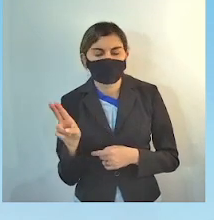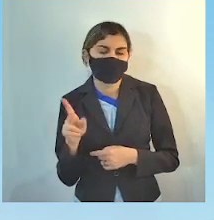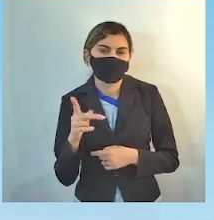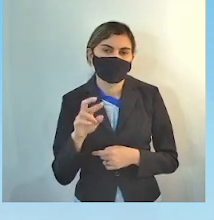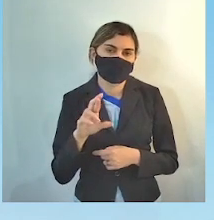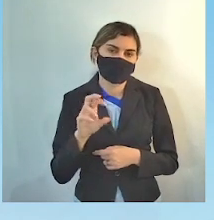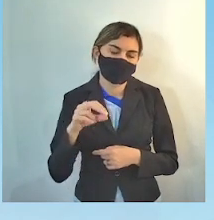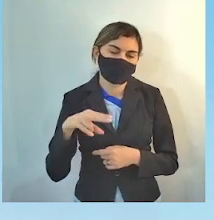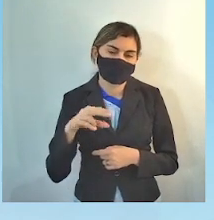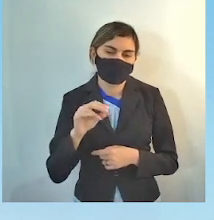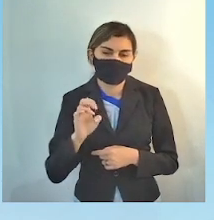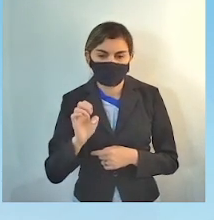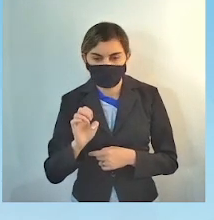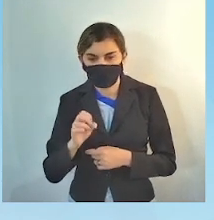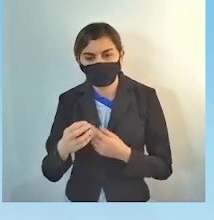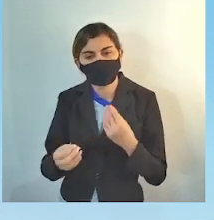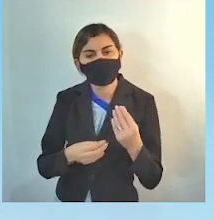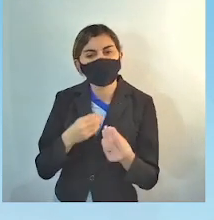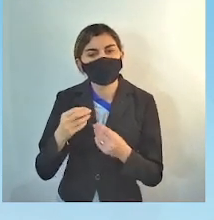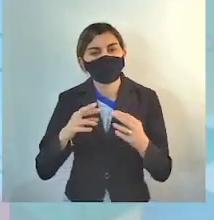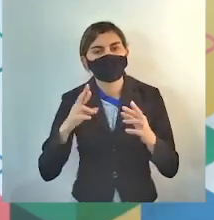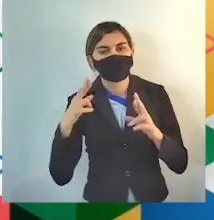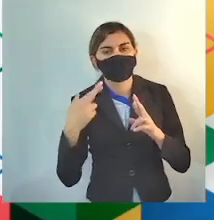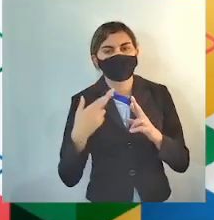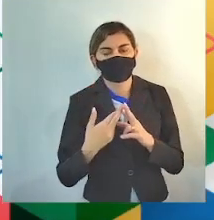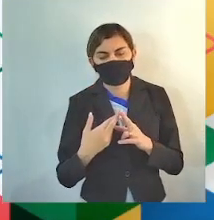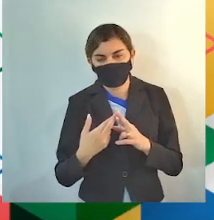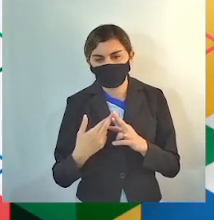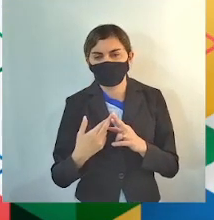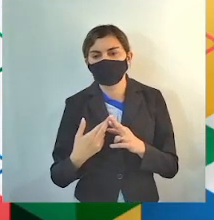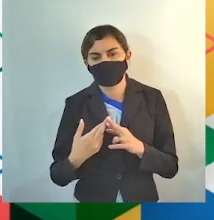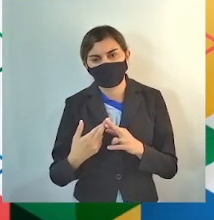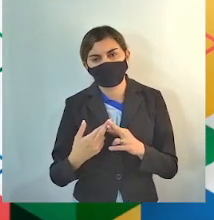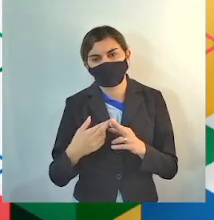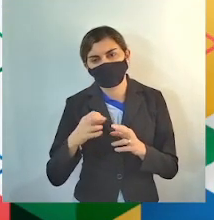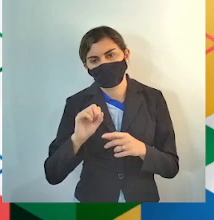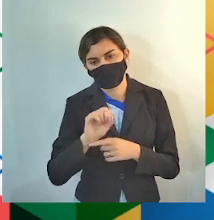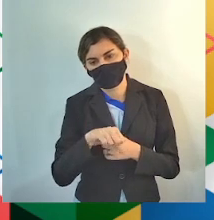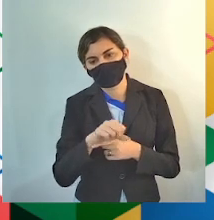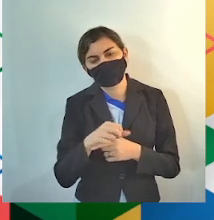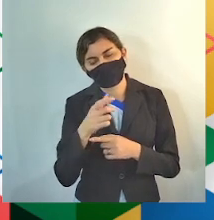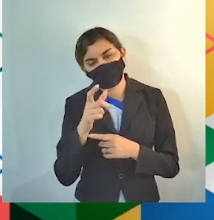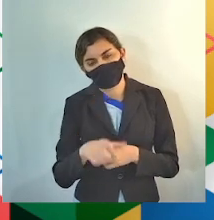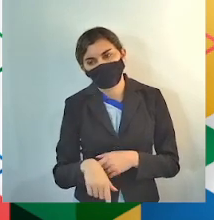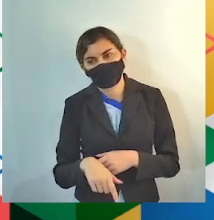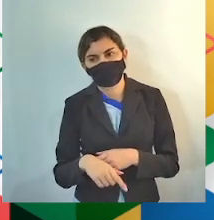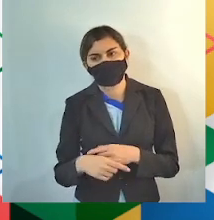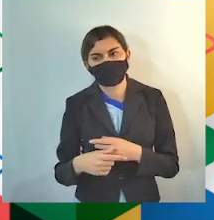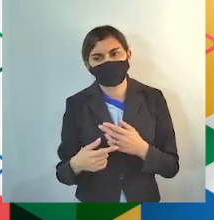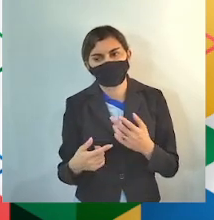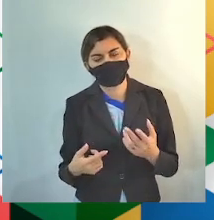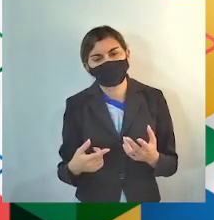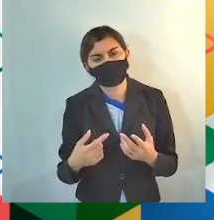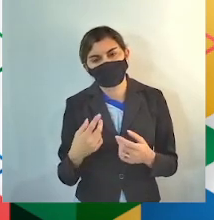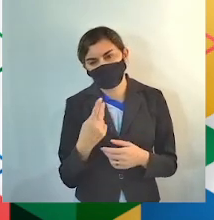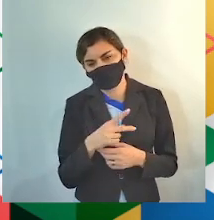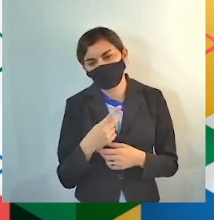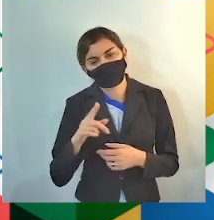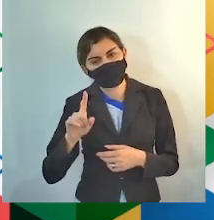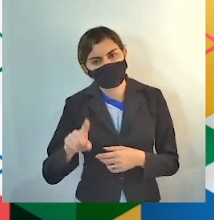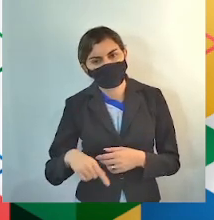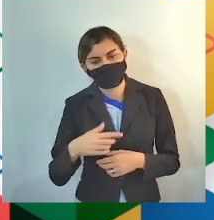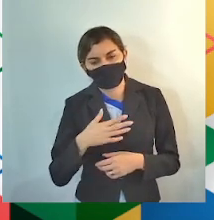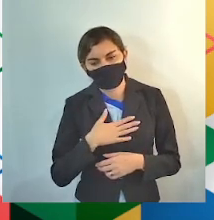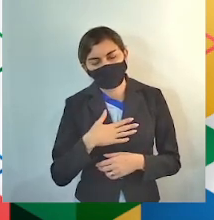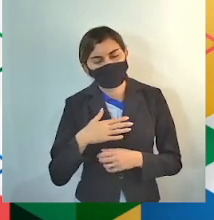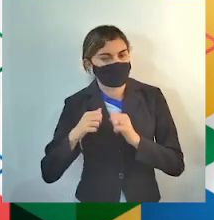pronome. E quando eu for me referir a algo referente a esse sujeito, this is my dream. Este é